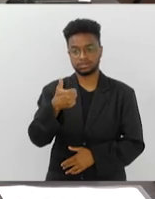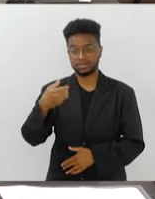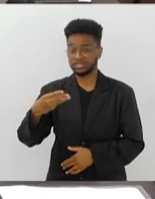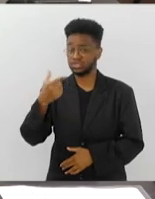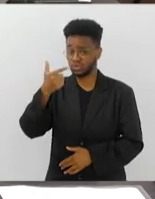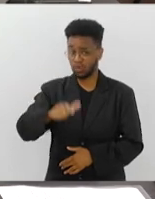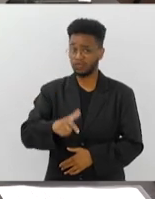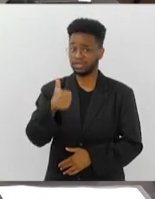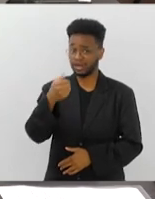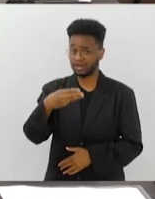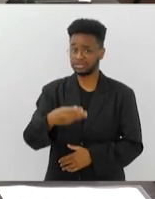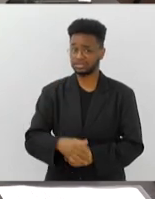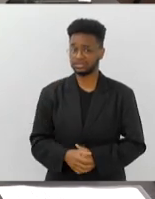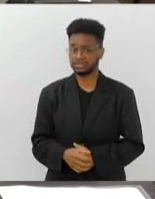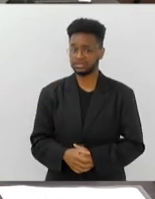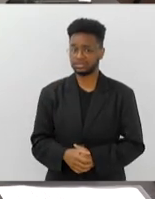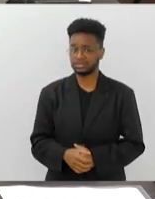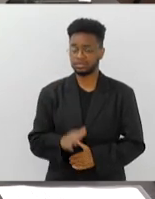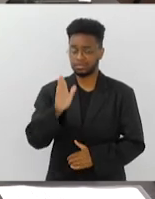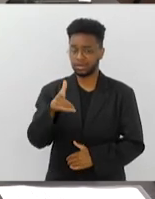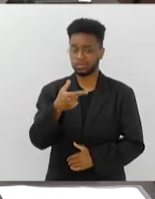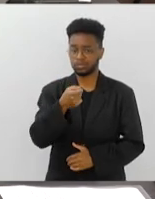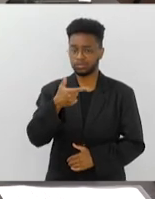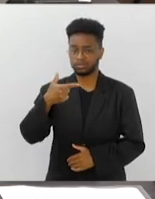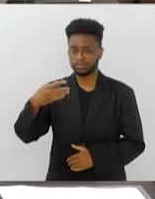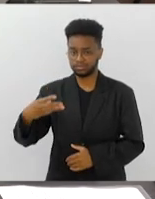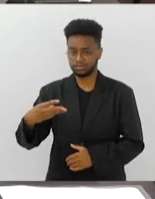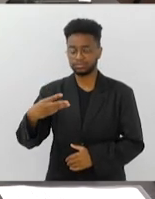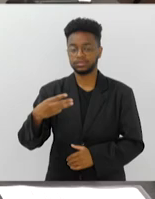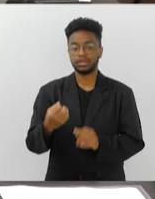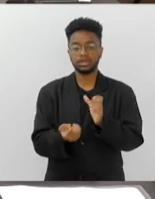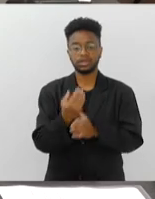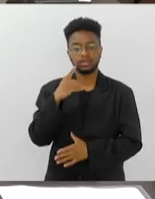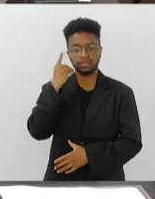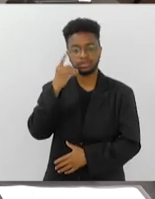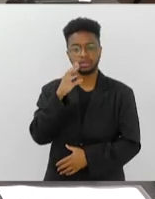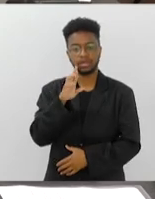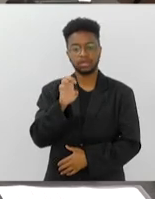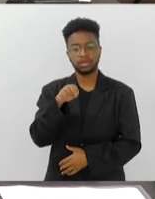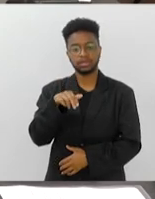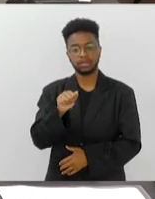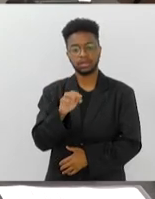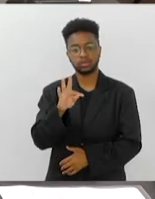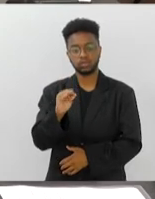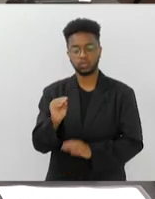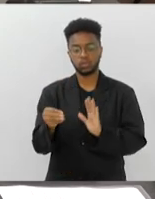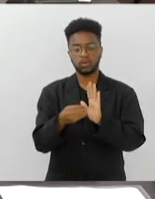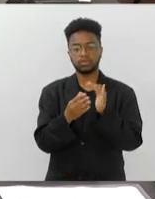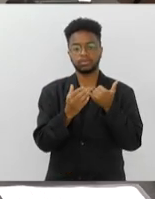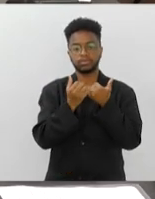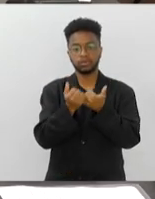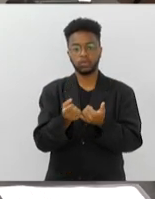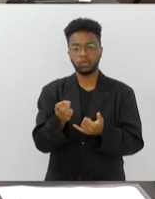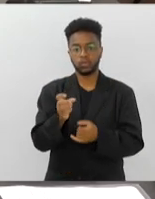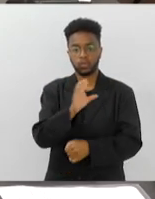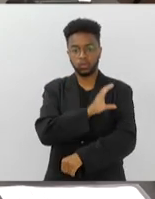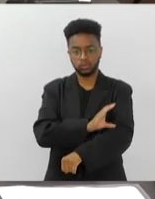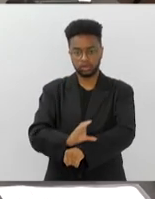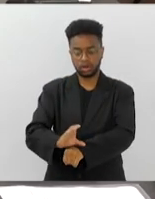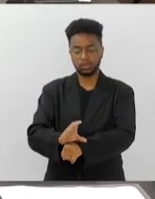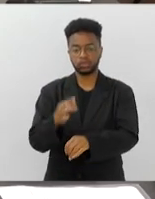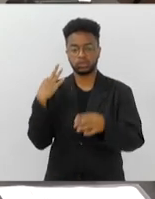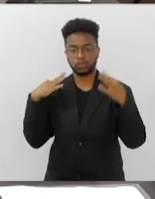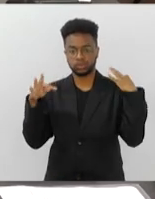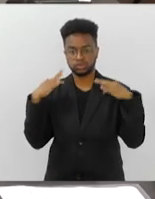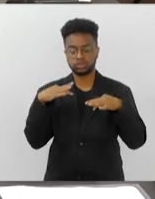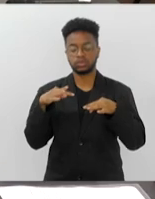Mique. De 23, de autoria do deputado Renato Machado, que declara como patrimônio cultural e turístico de natureza e material